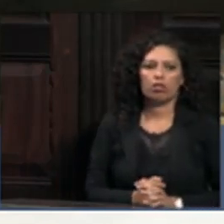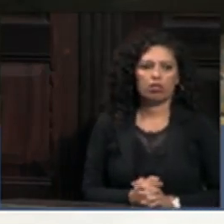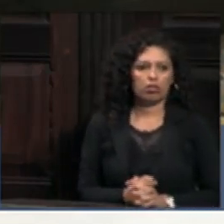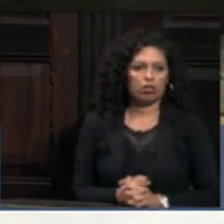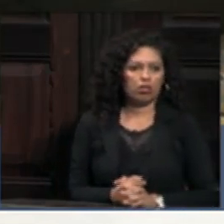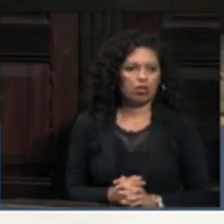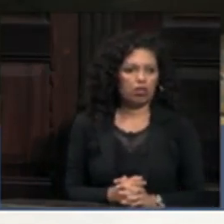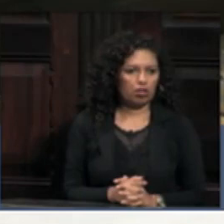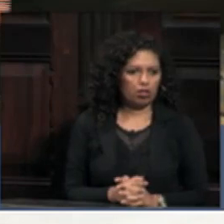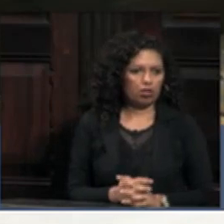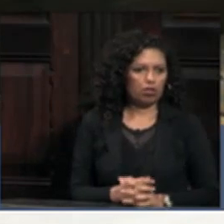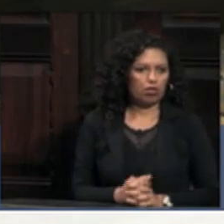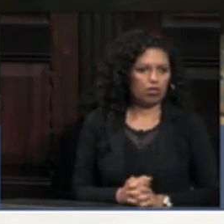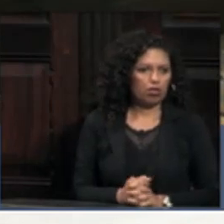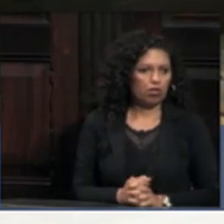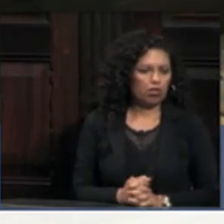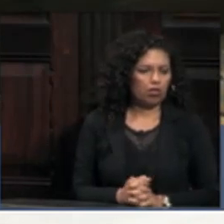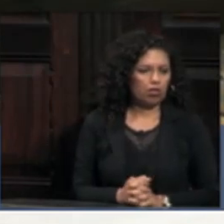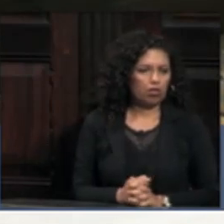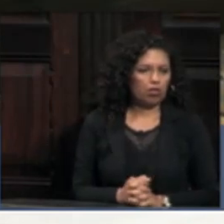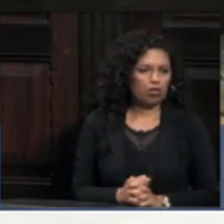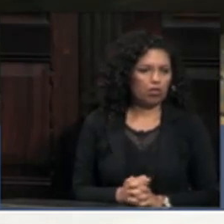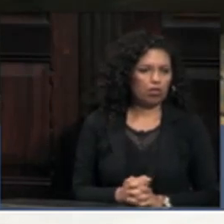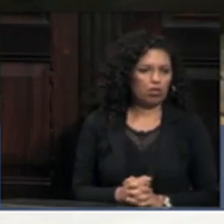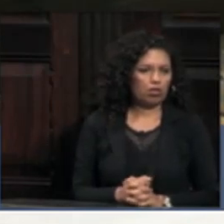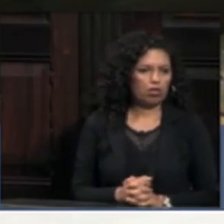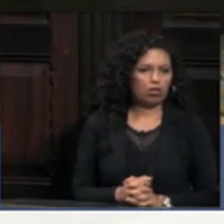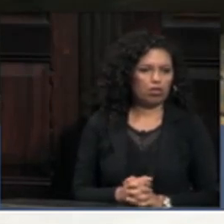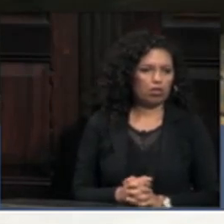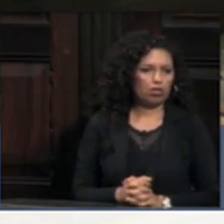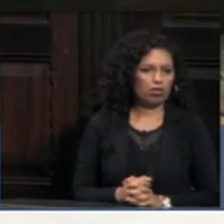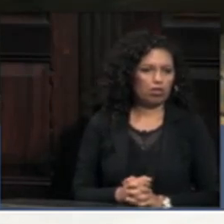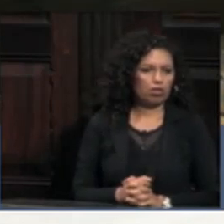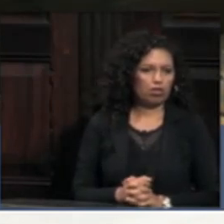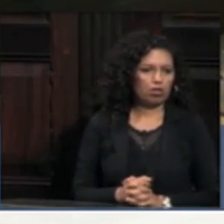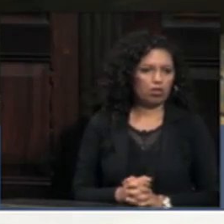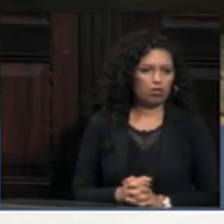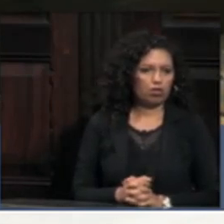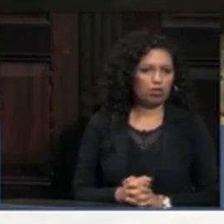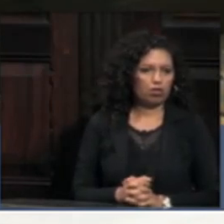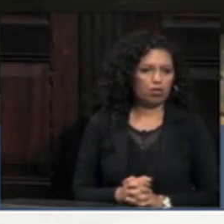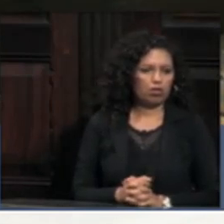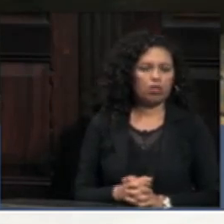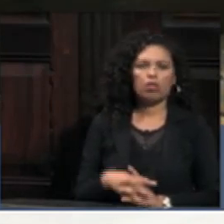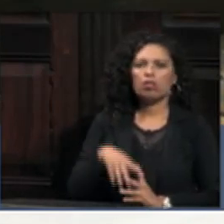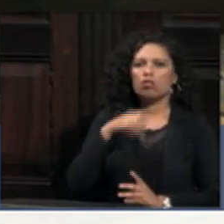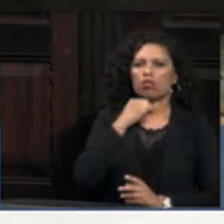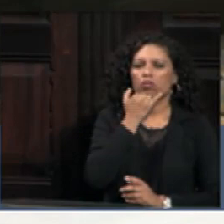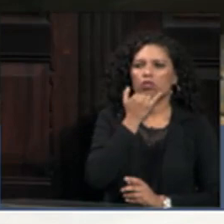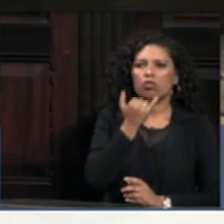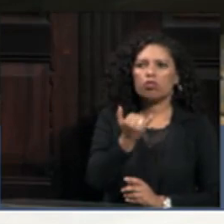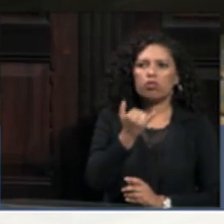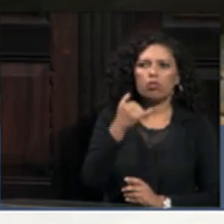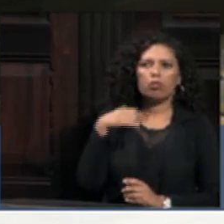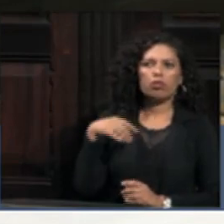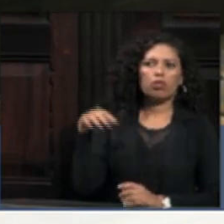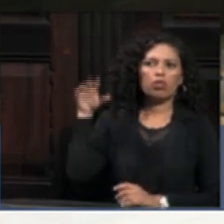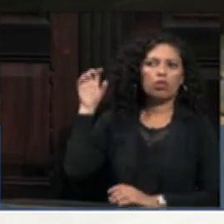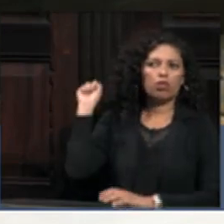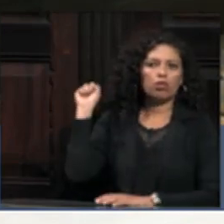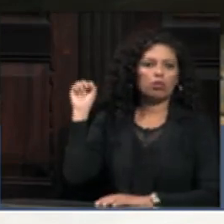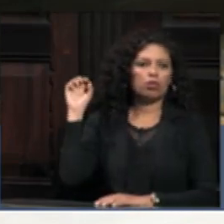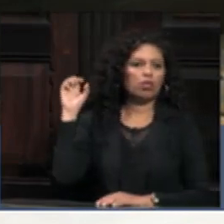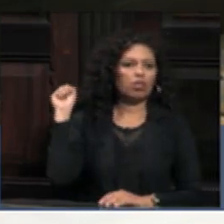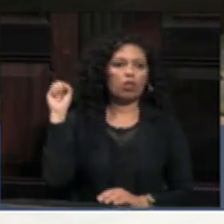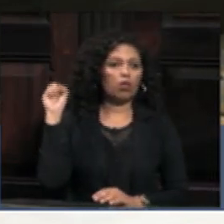continuar aqui no Parlamento e tem interesse nessa causa. Eu, no relato... Deputado Paulo Ramos, ela está pedindo para